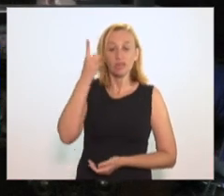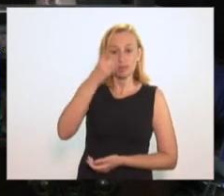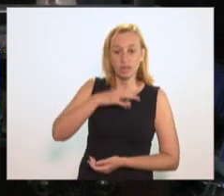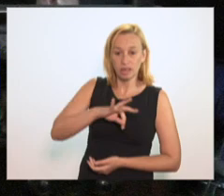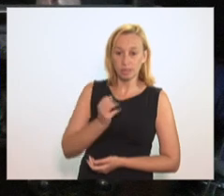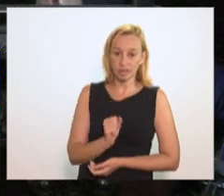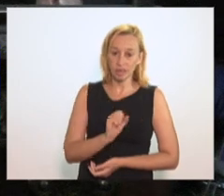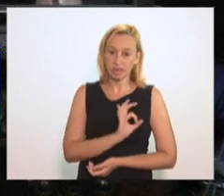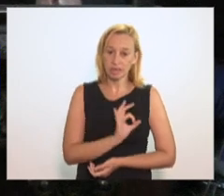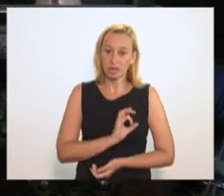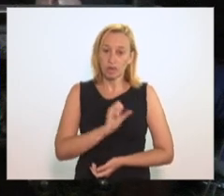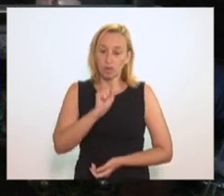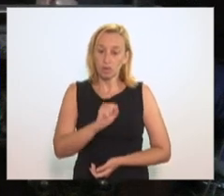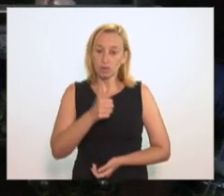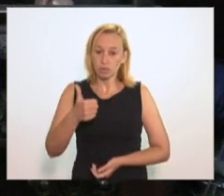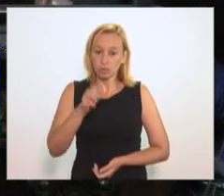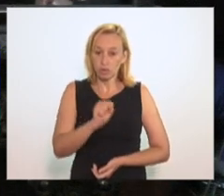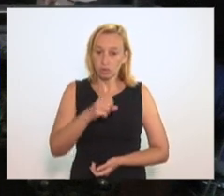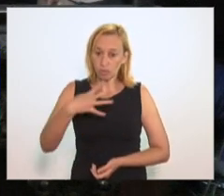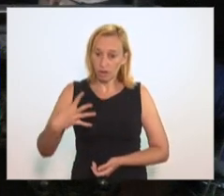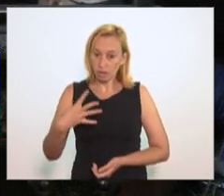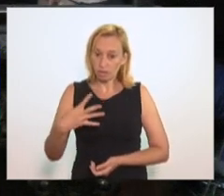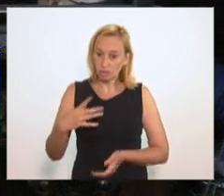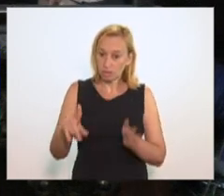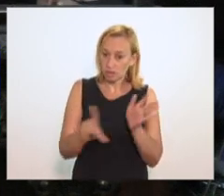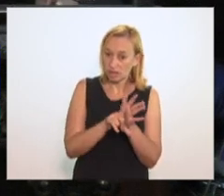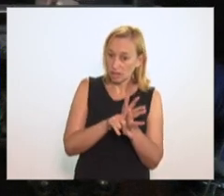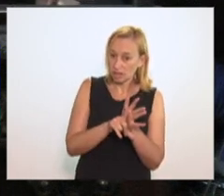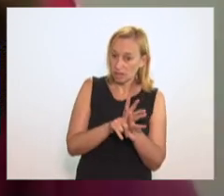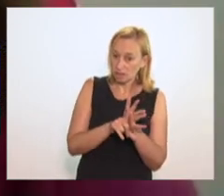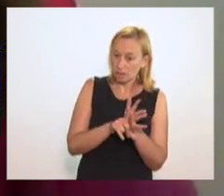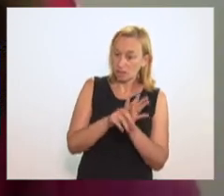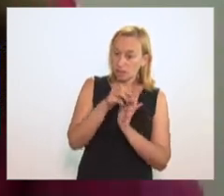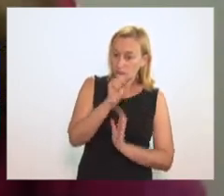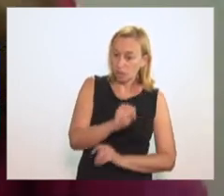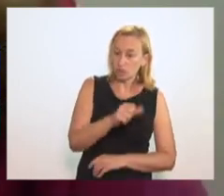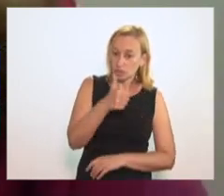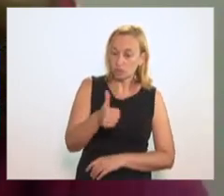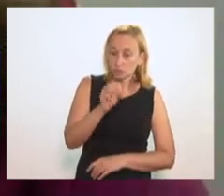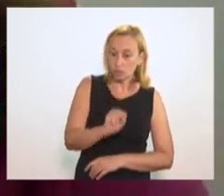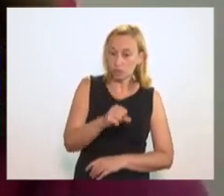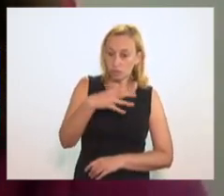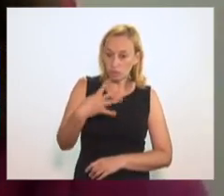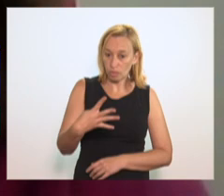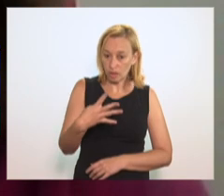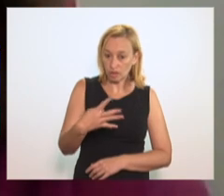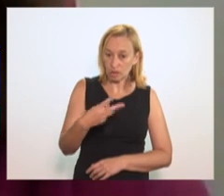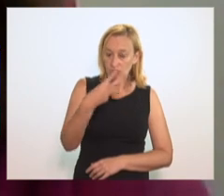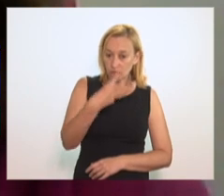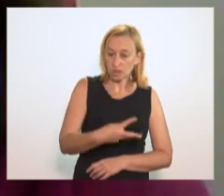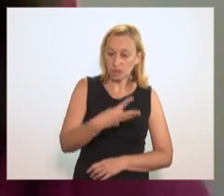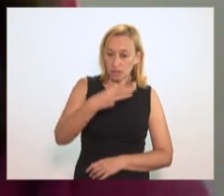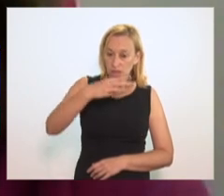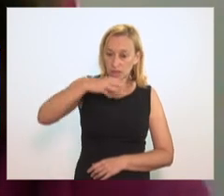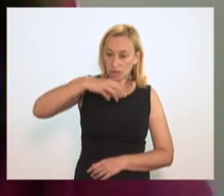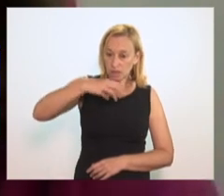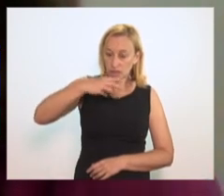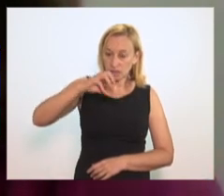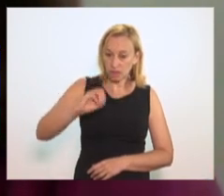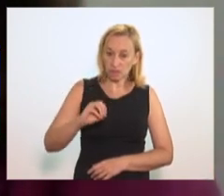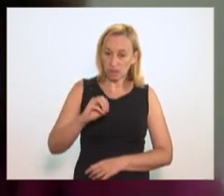projetos de lei 8184 lei lei 8184 desculpe de 30 de novembro de